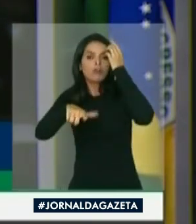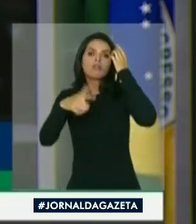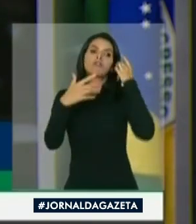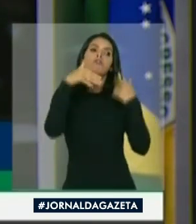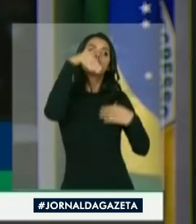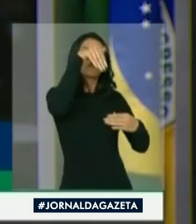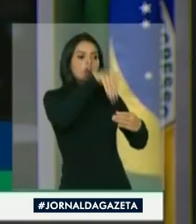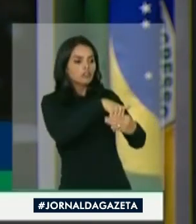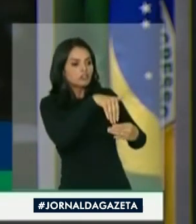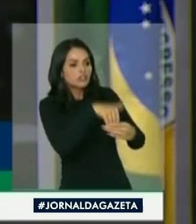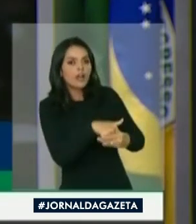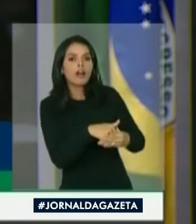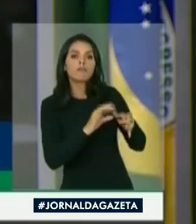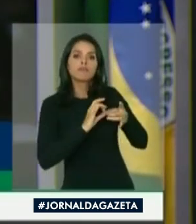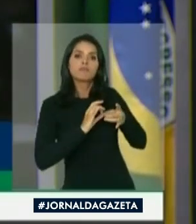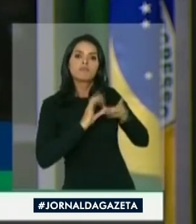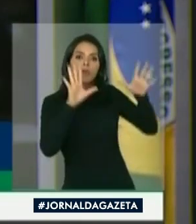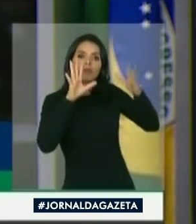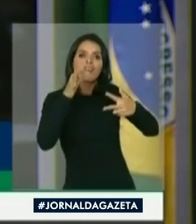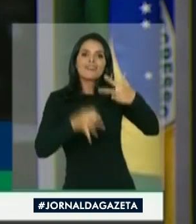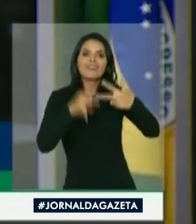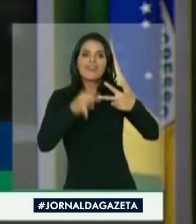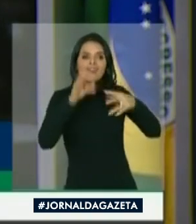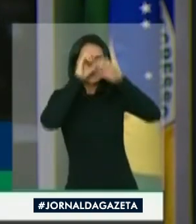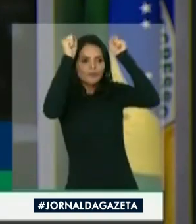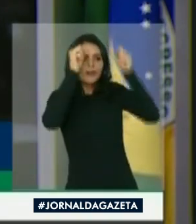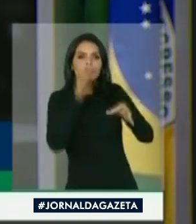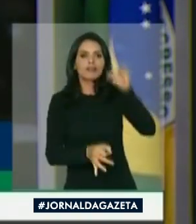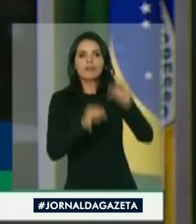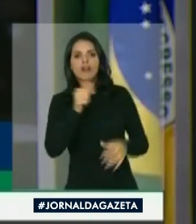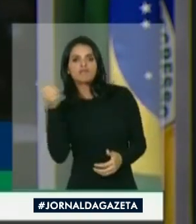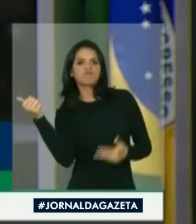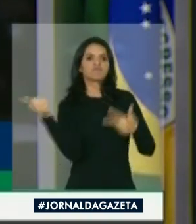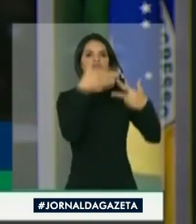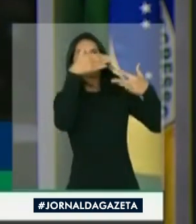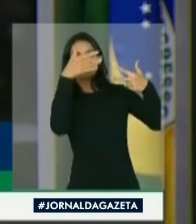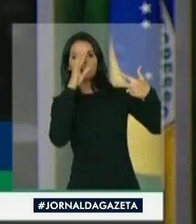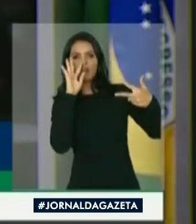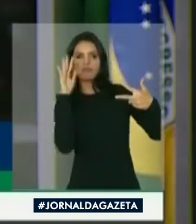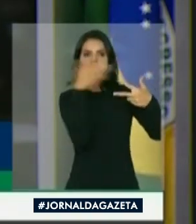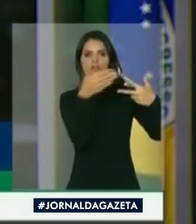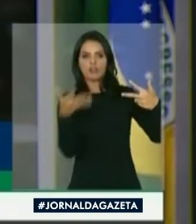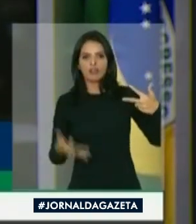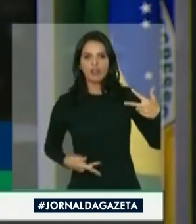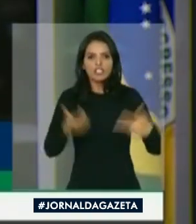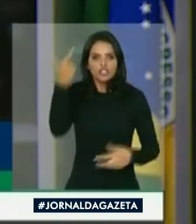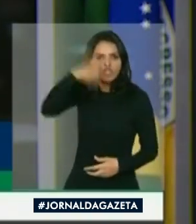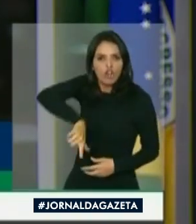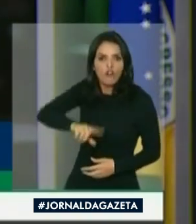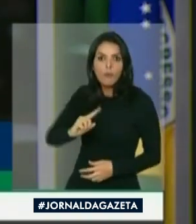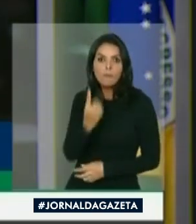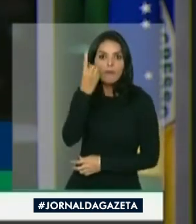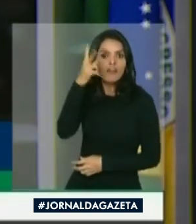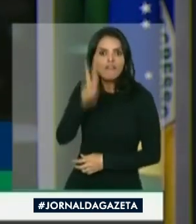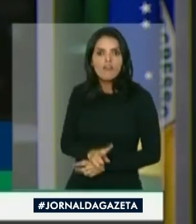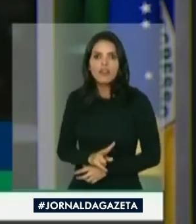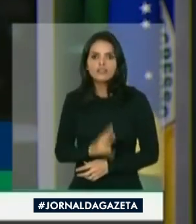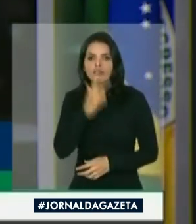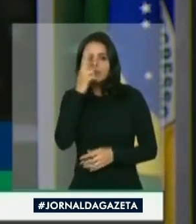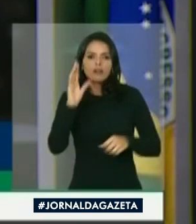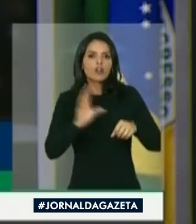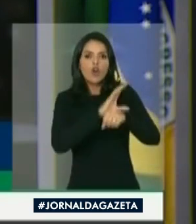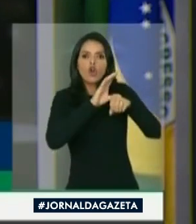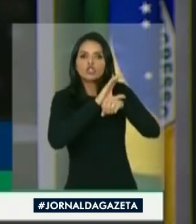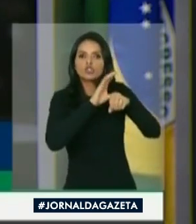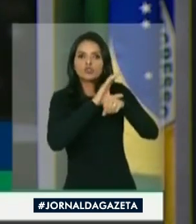ter a votação propriamente dita, que será nominal e presencial. Então, por exemplo, vai ser possível saber como vota